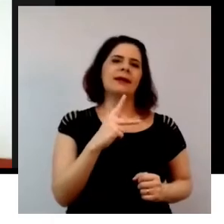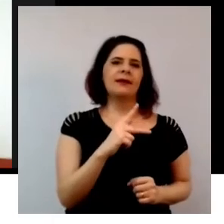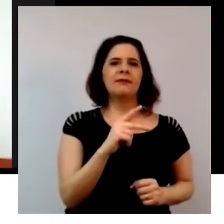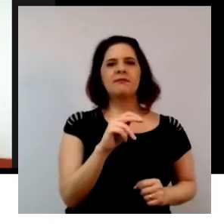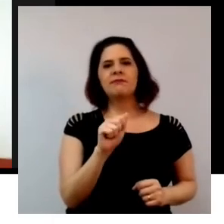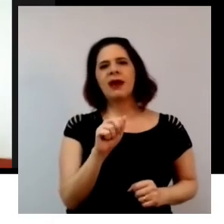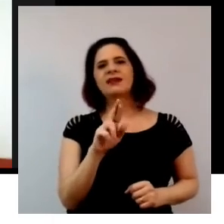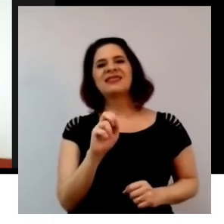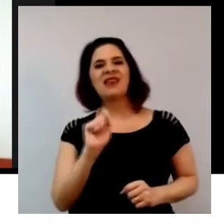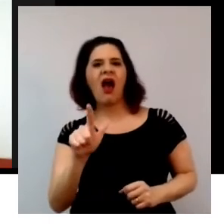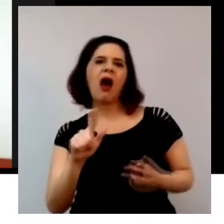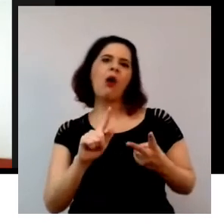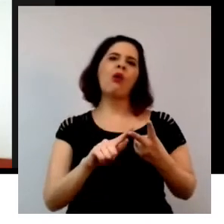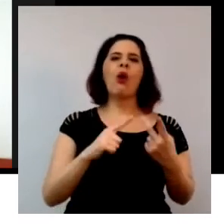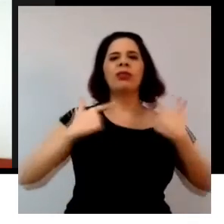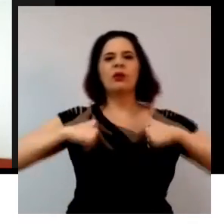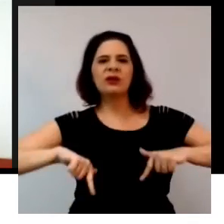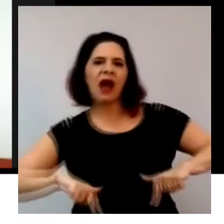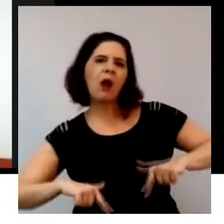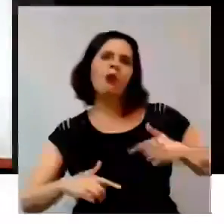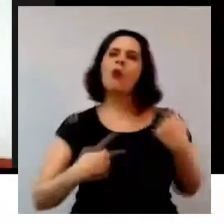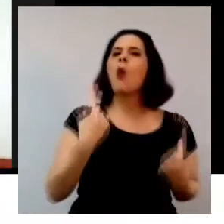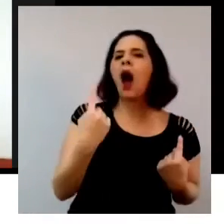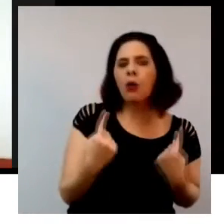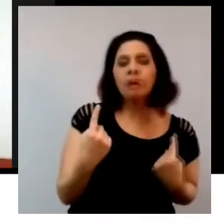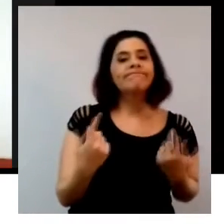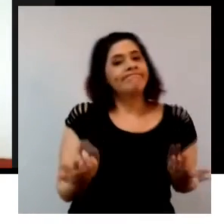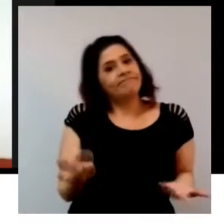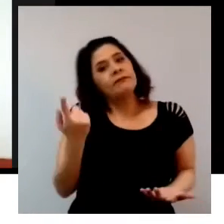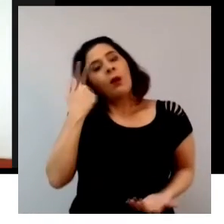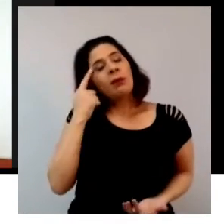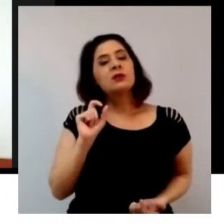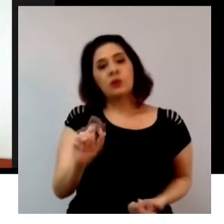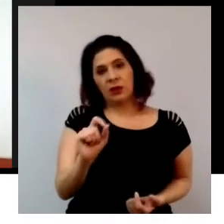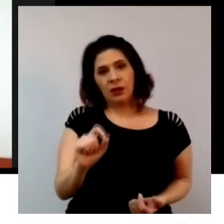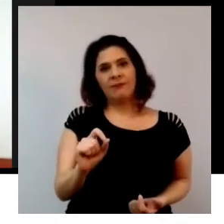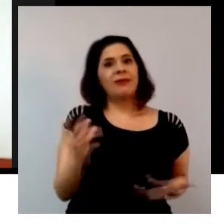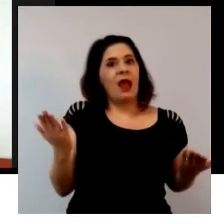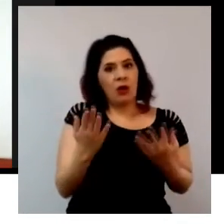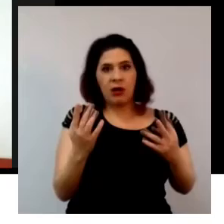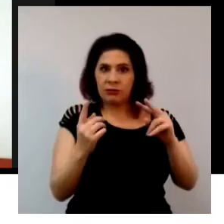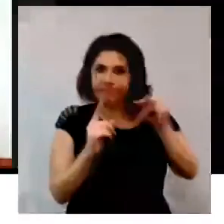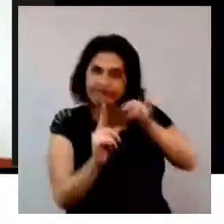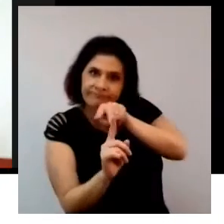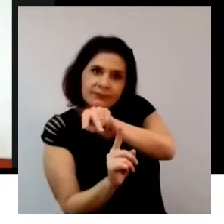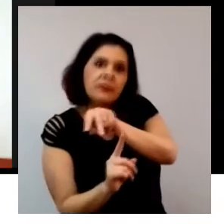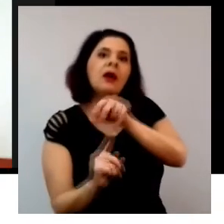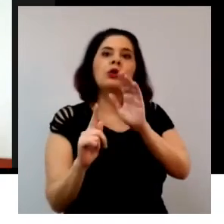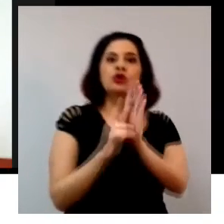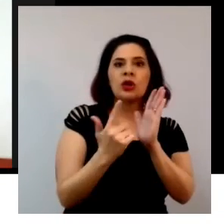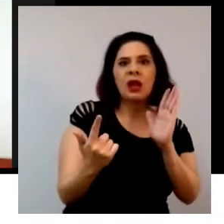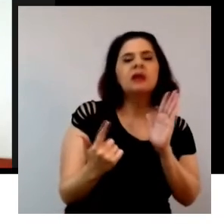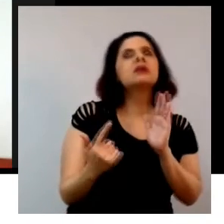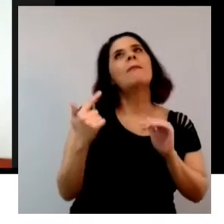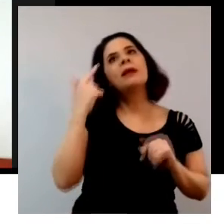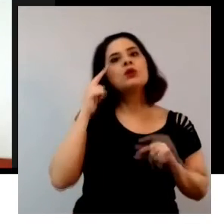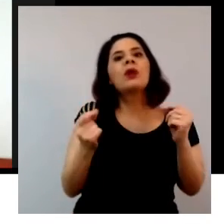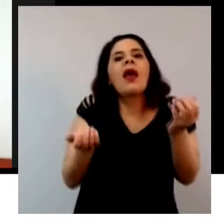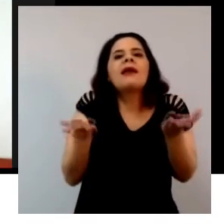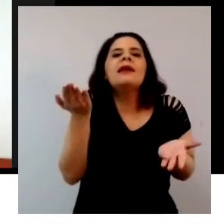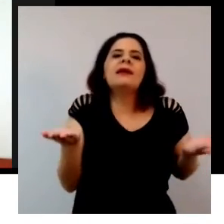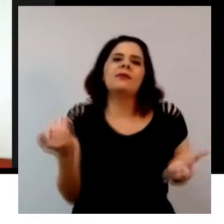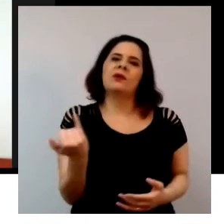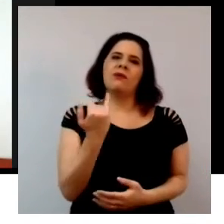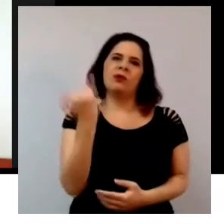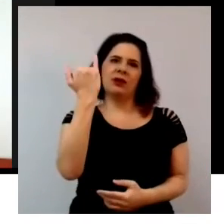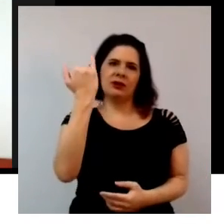para pensar a cobertura jornalística, mas o equilíbrio para a gente ele é fundamental. E o que ele significa? Eu acho que assim, você entende quem a